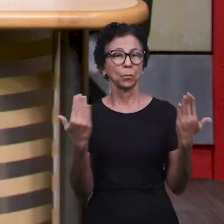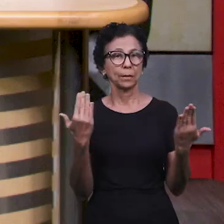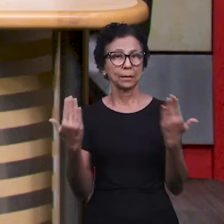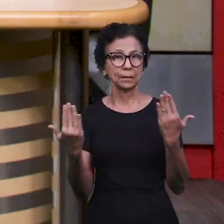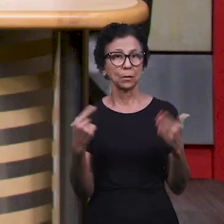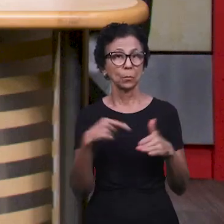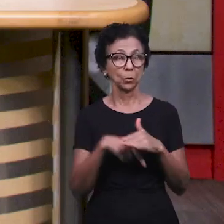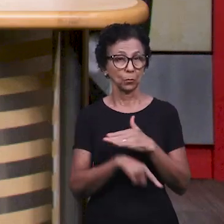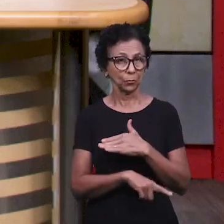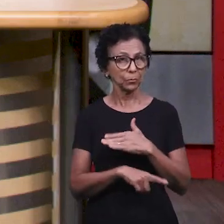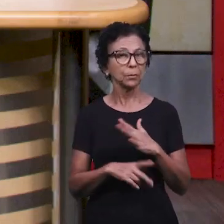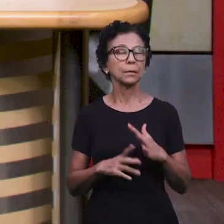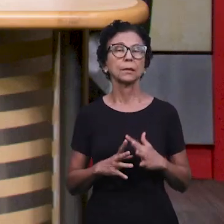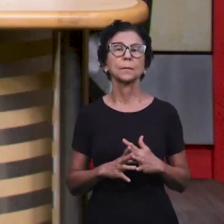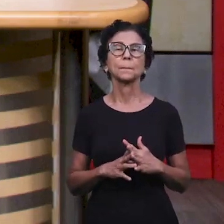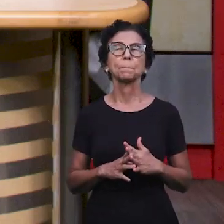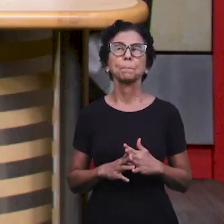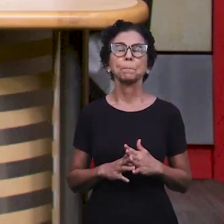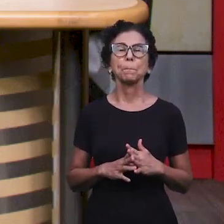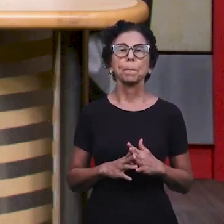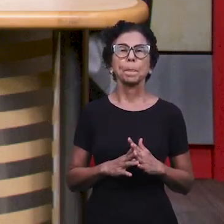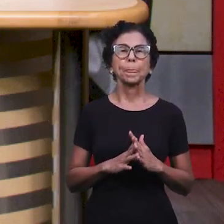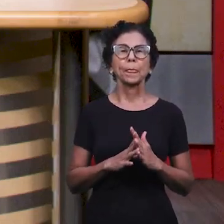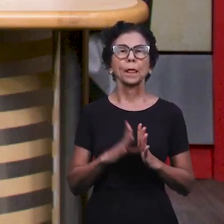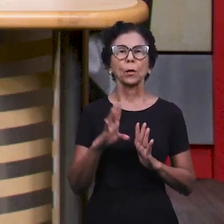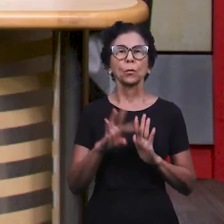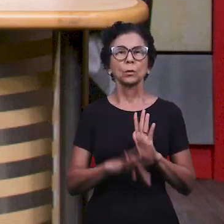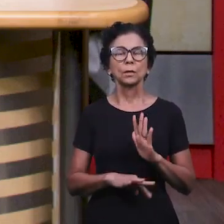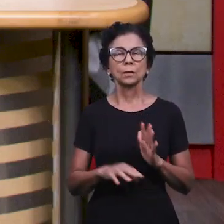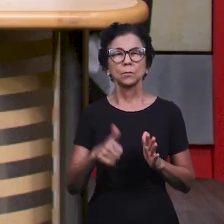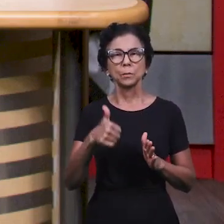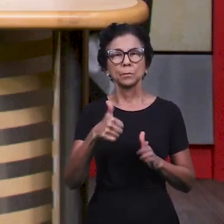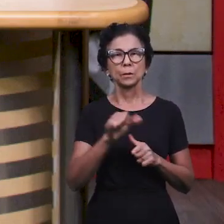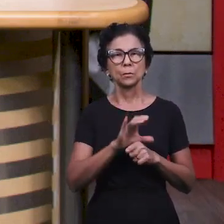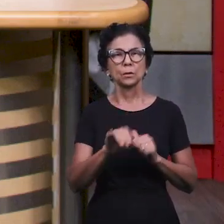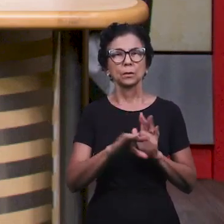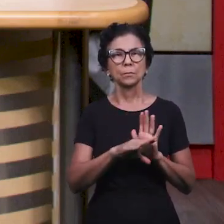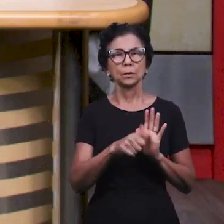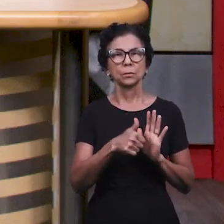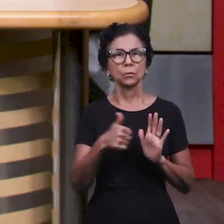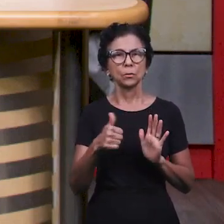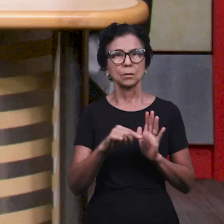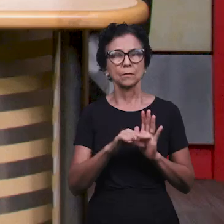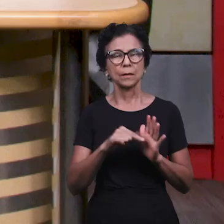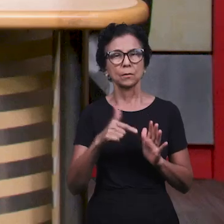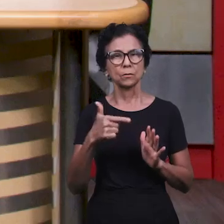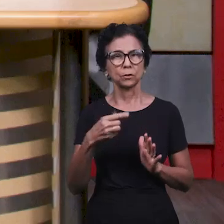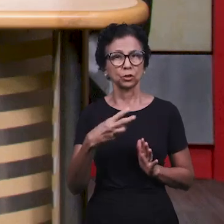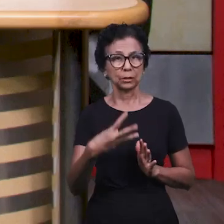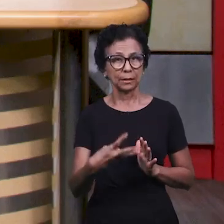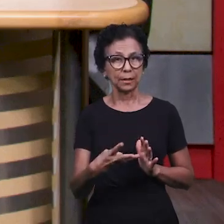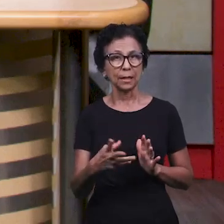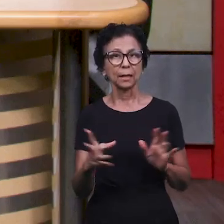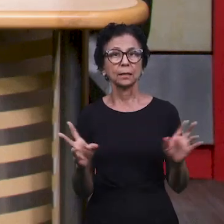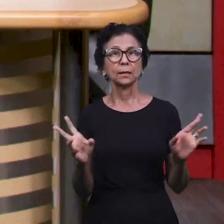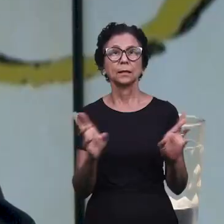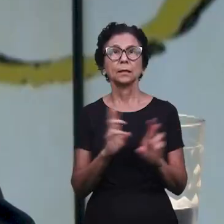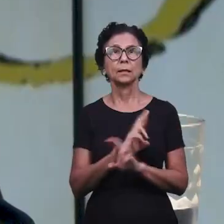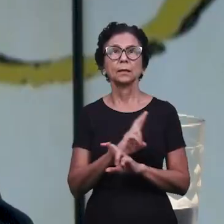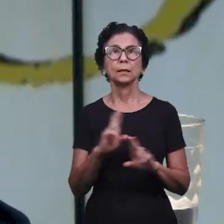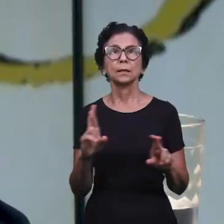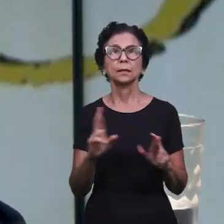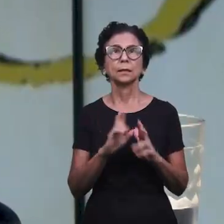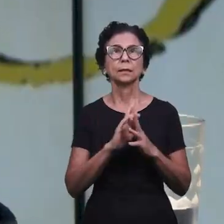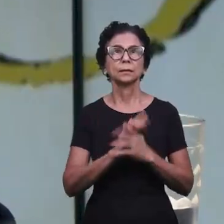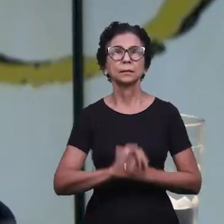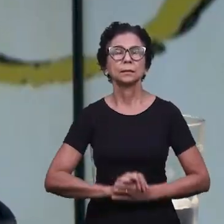1 Coríntios capítulo 11, verso 23, a respeito o que eu recebi, porque eu recebi do Senhor, eu também vos ensinei, que o